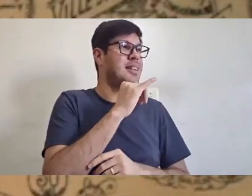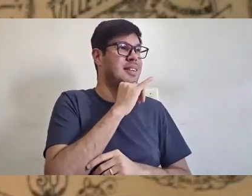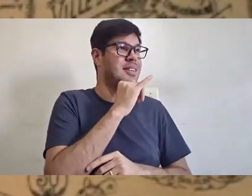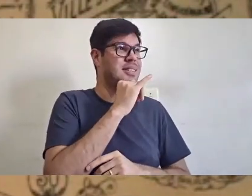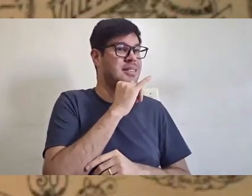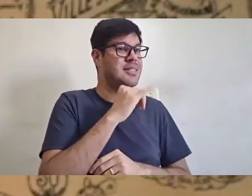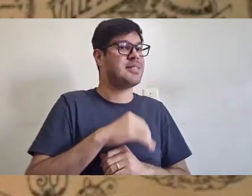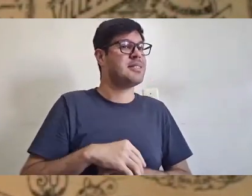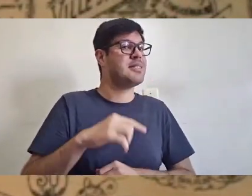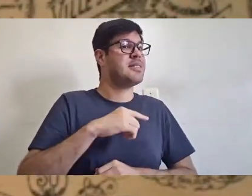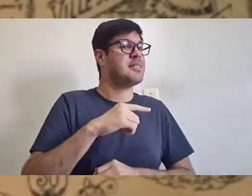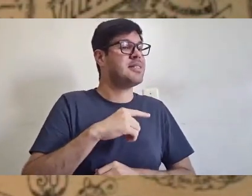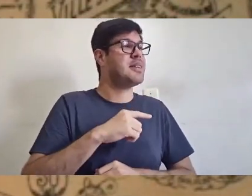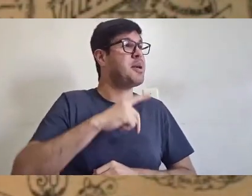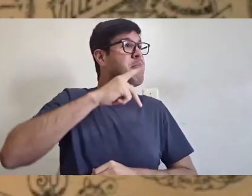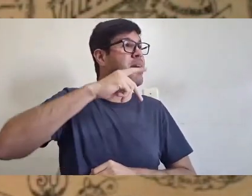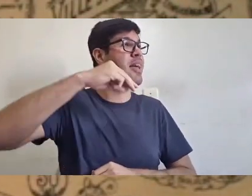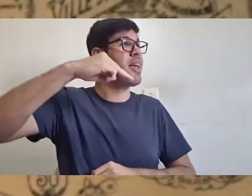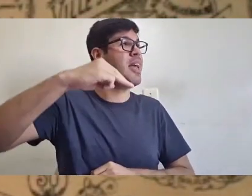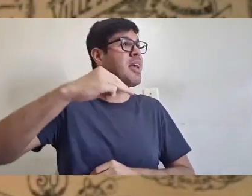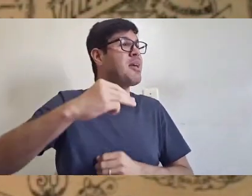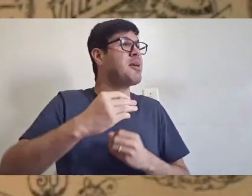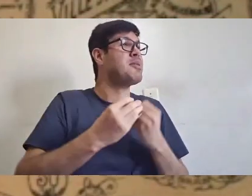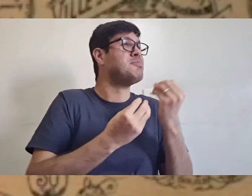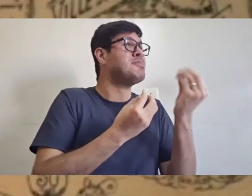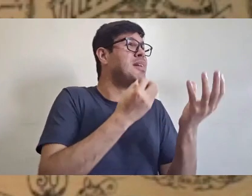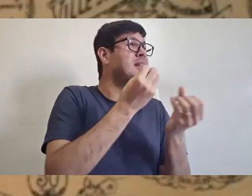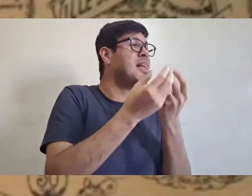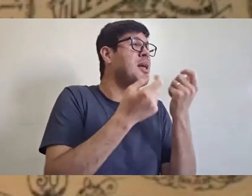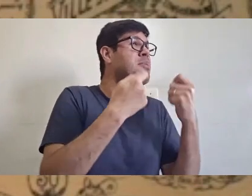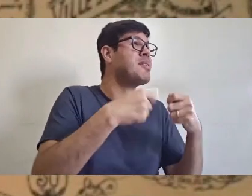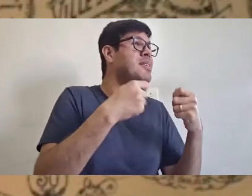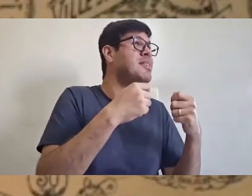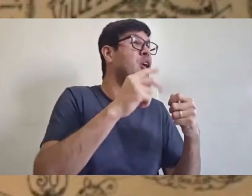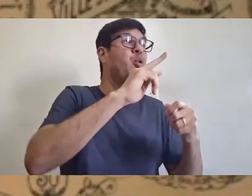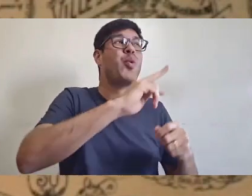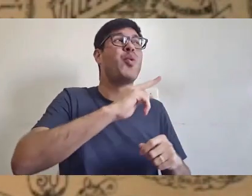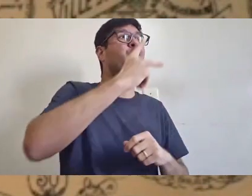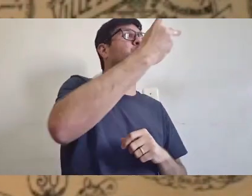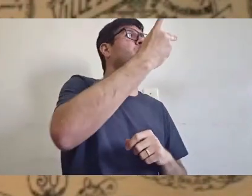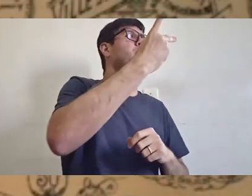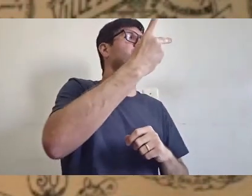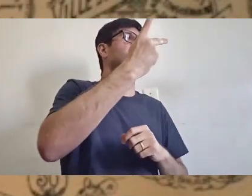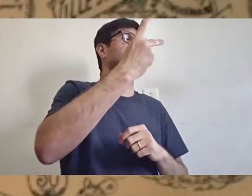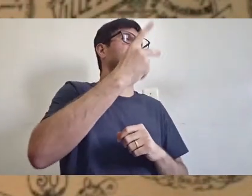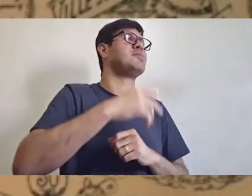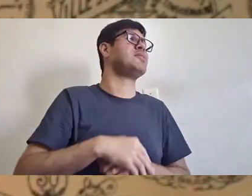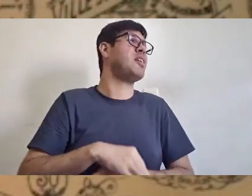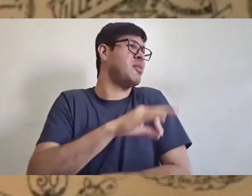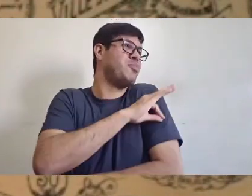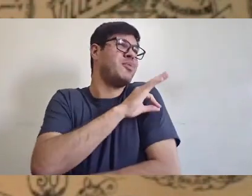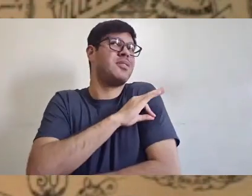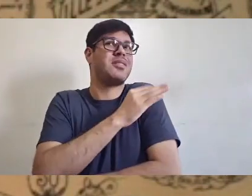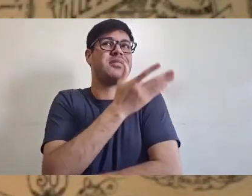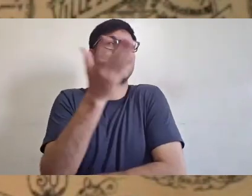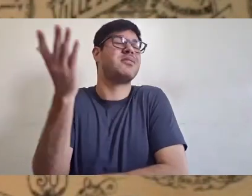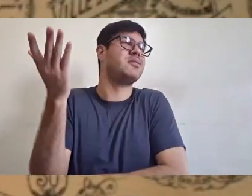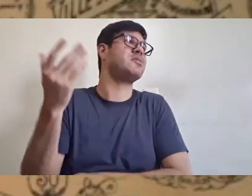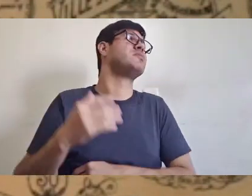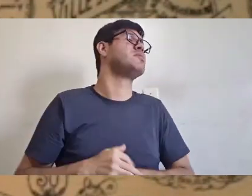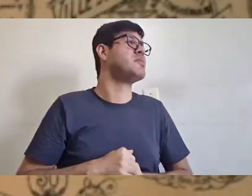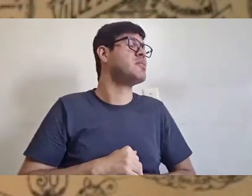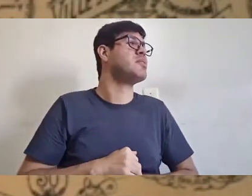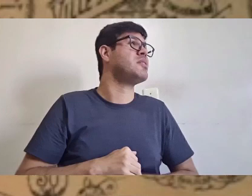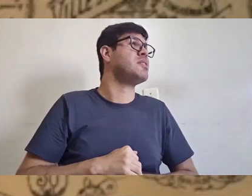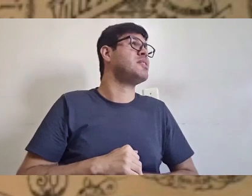Araras, por exemplo, tem um efetivo da Guarda Municipal que é quase o dobro do que tem a Polícia Militar. Sim, se não então fosse... é